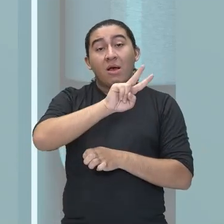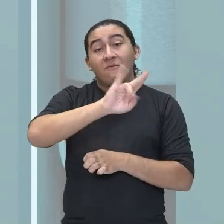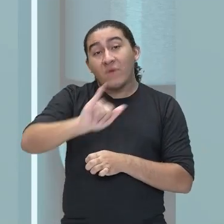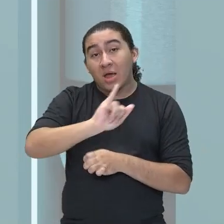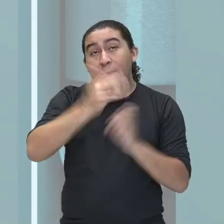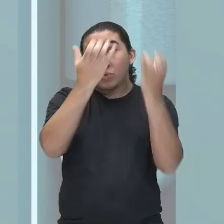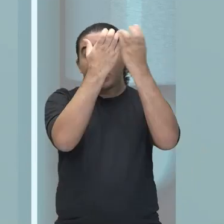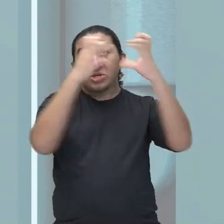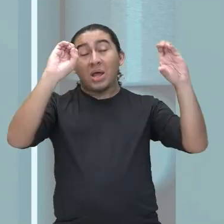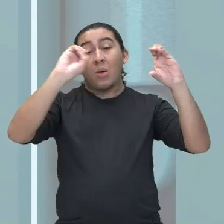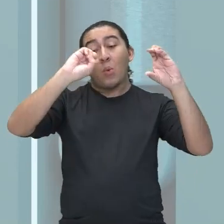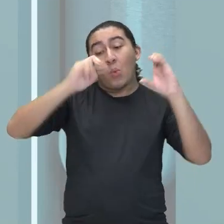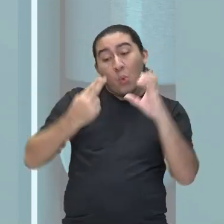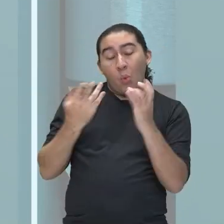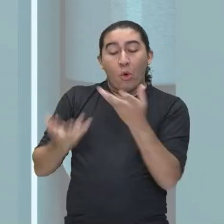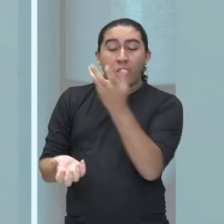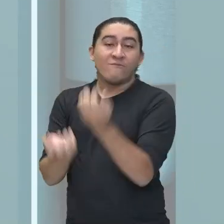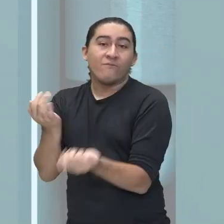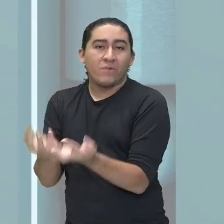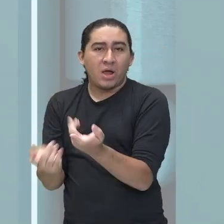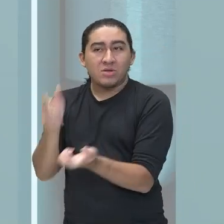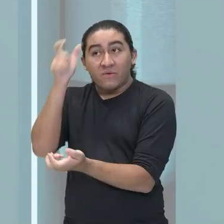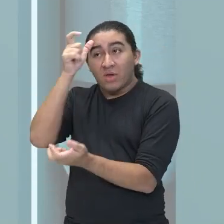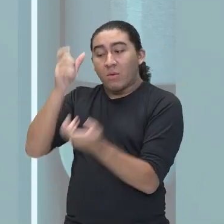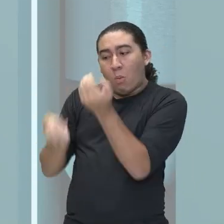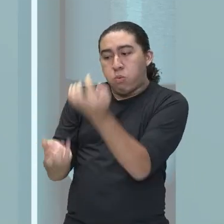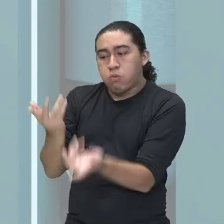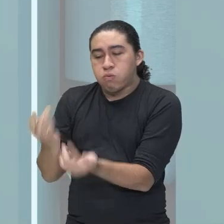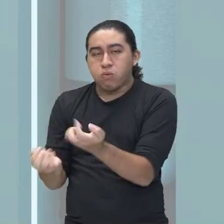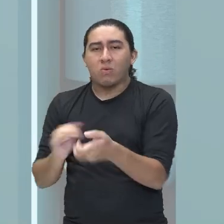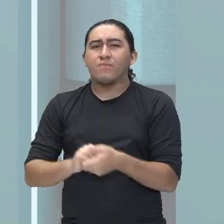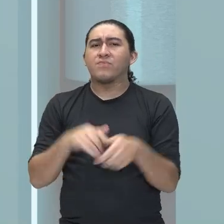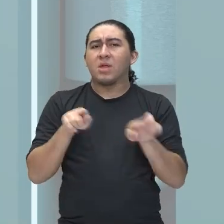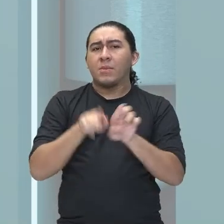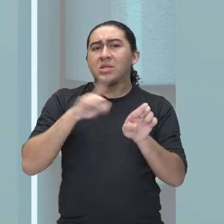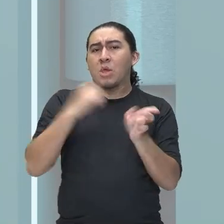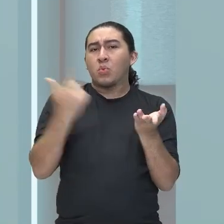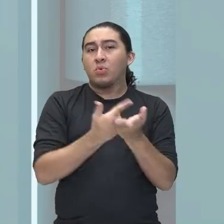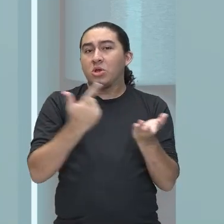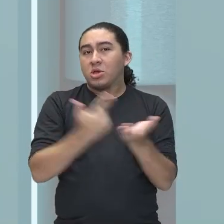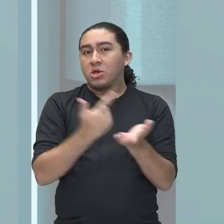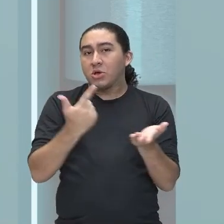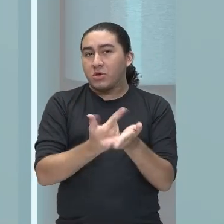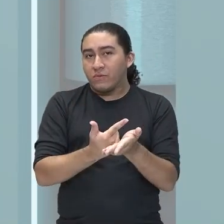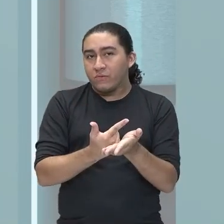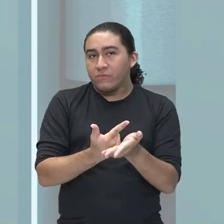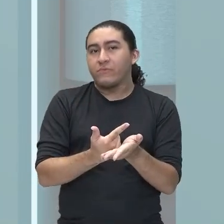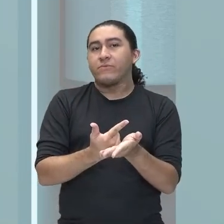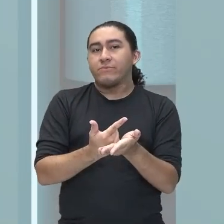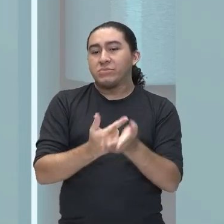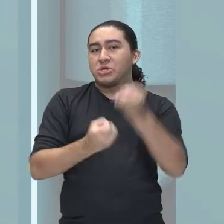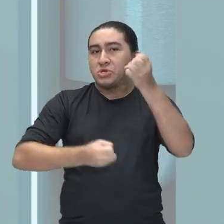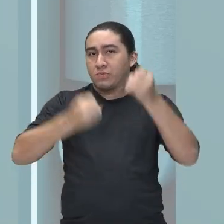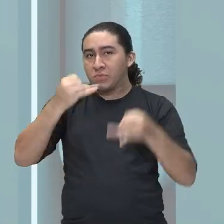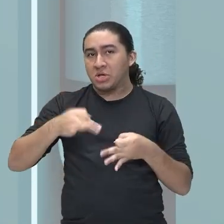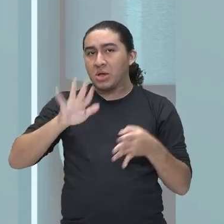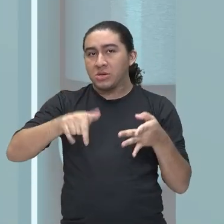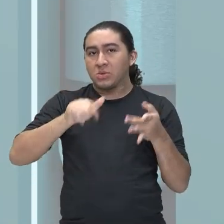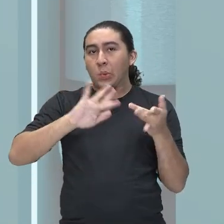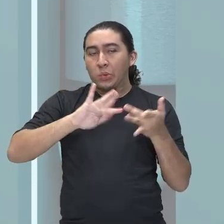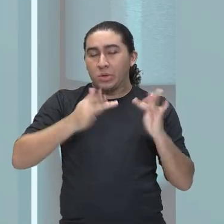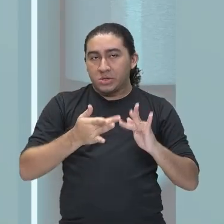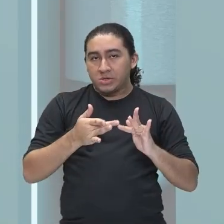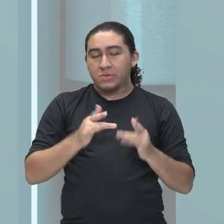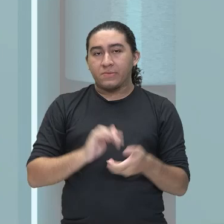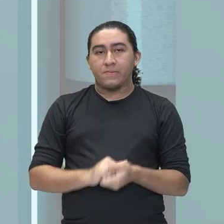inferno. Vimos até o alto da barca do inferno na aula anterior, não foi? Então, naquele período,